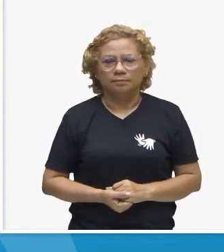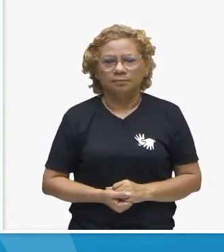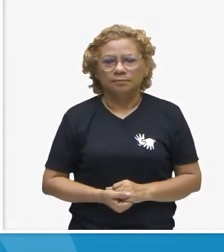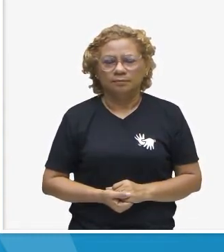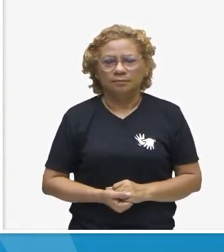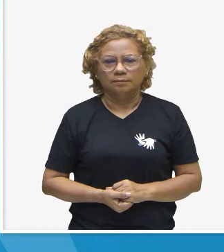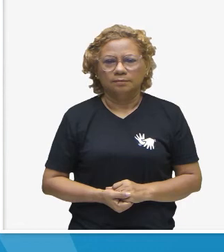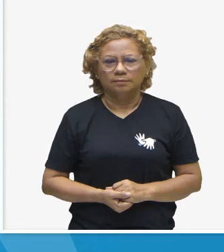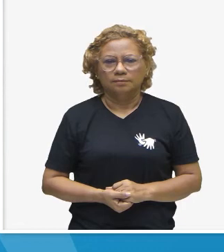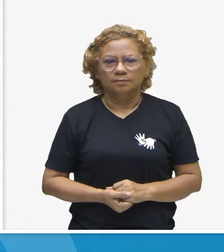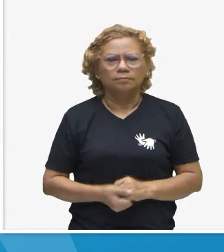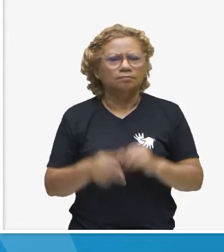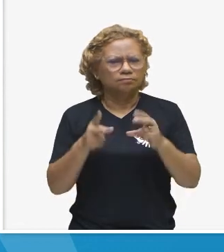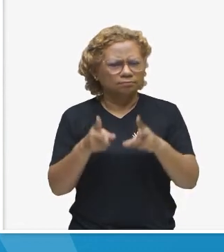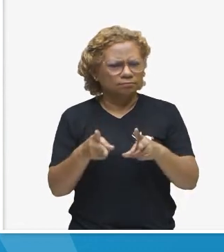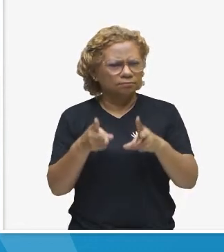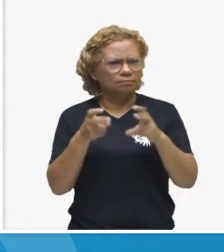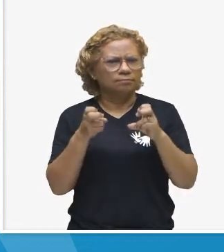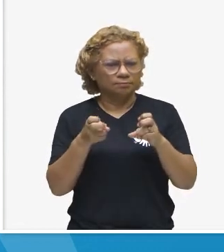Então, quando você